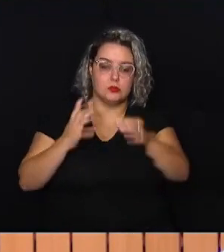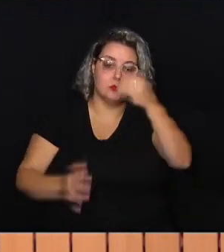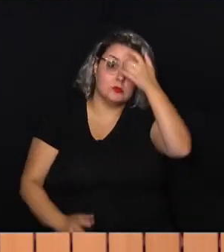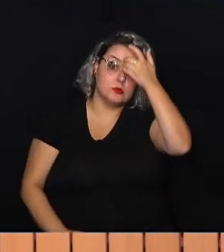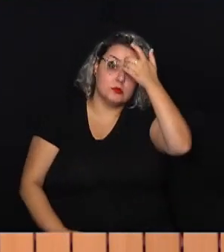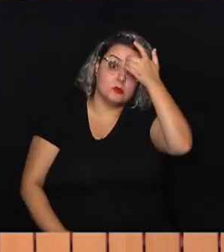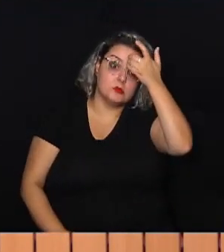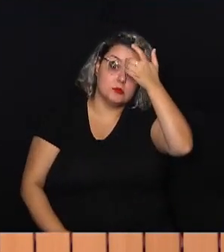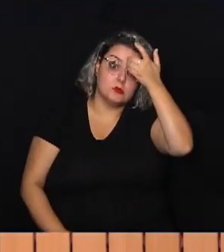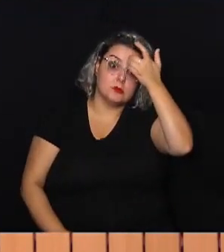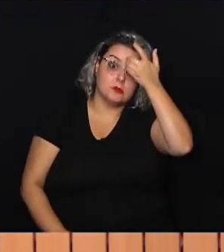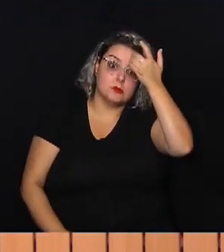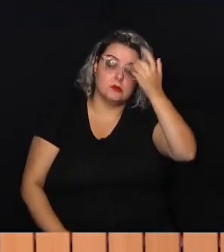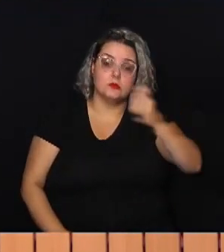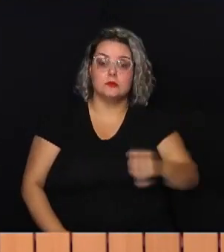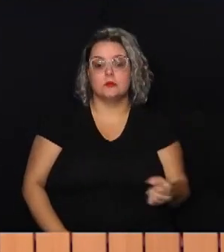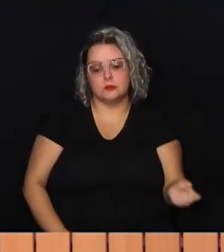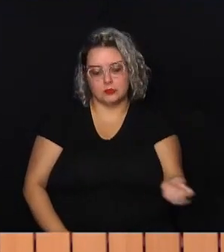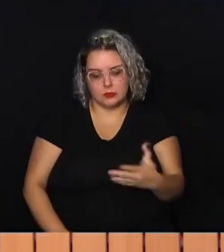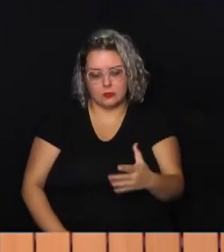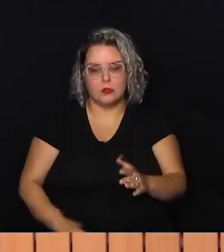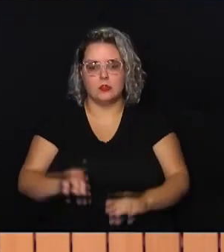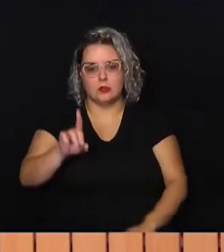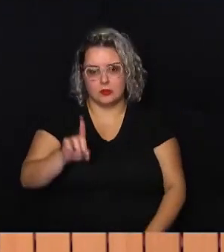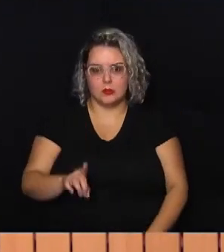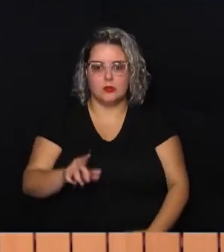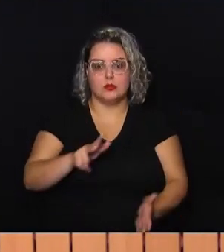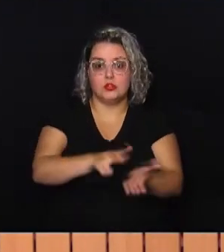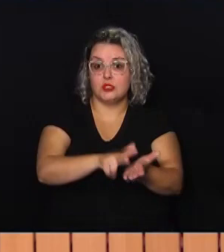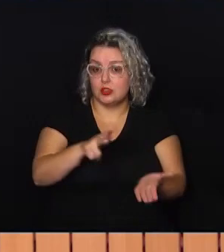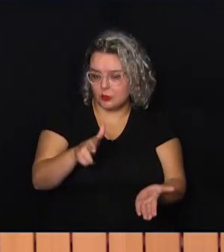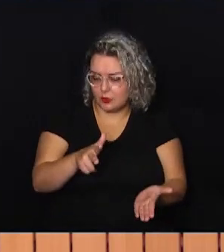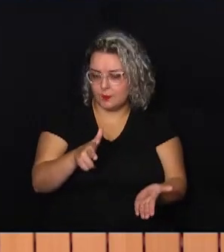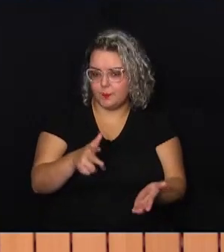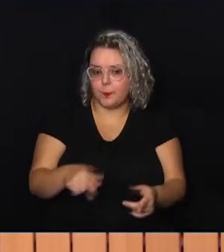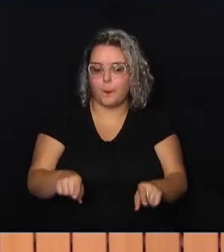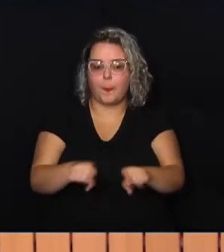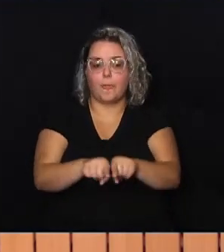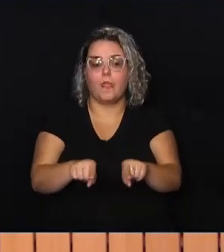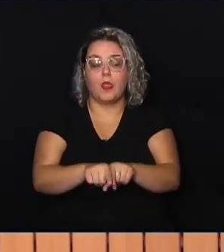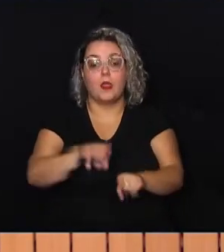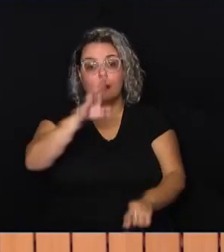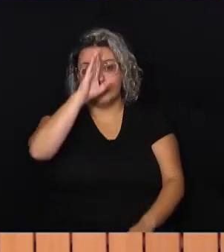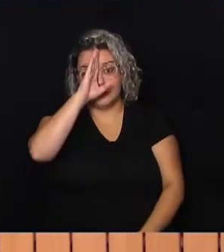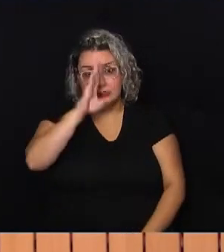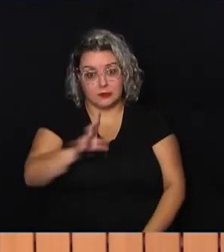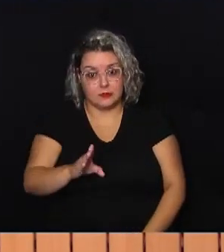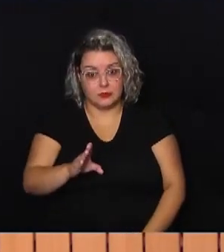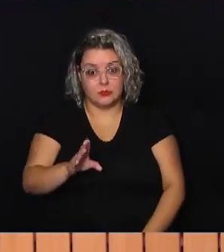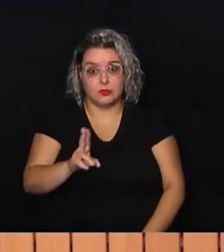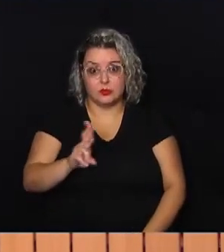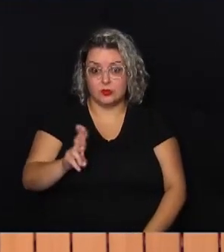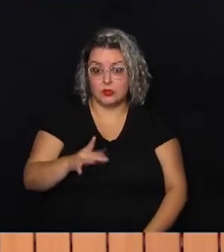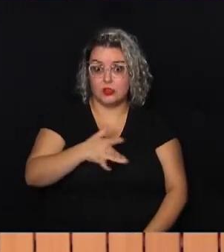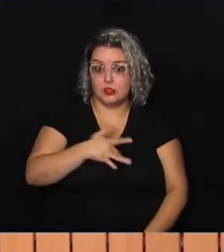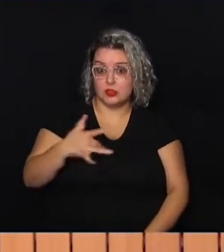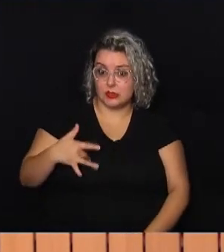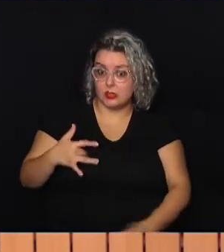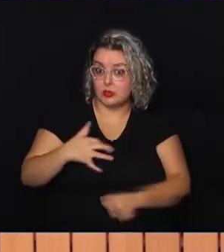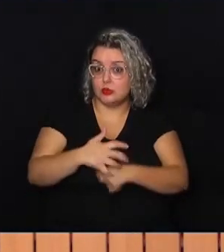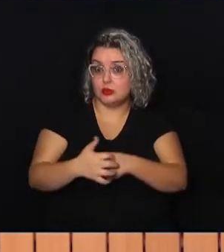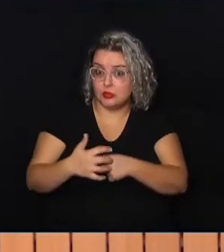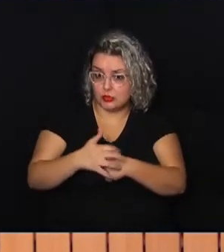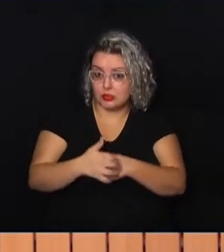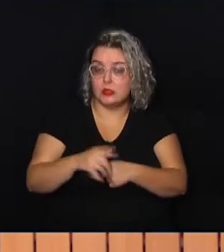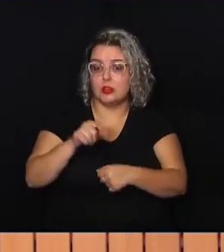de uma nova diretoria de regulação, mas principalmente que a gente chama de saúde digital, que é